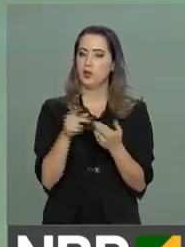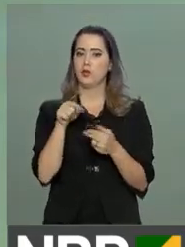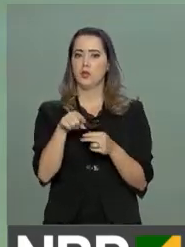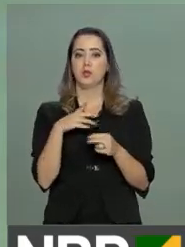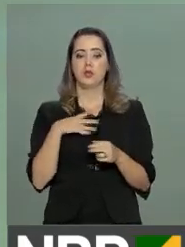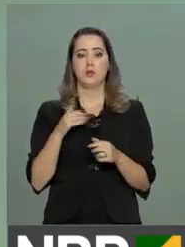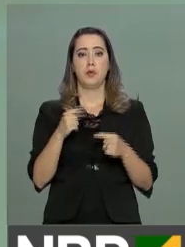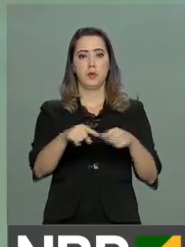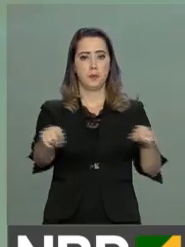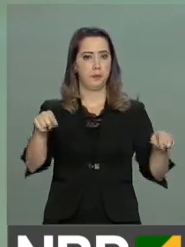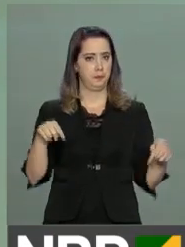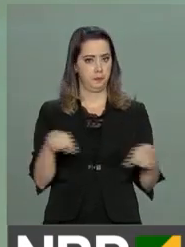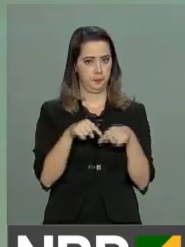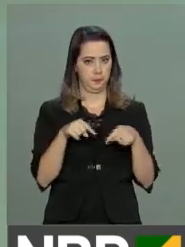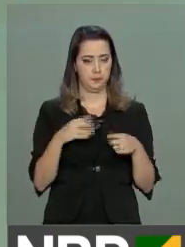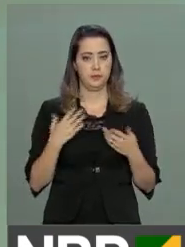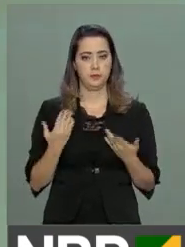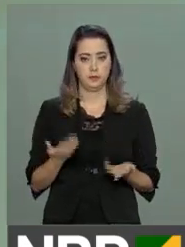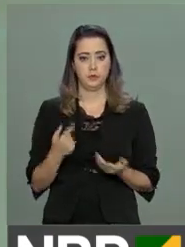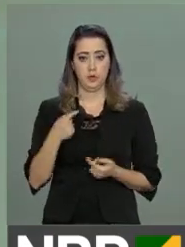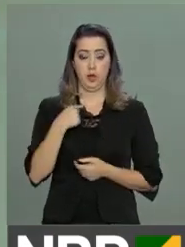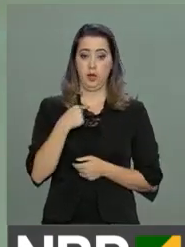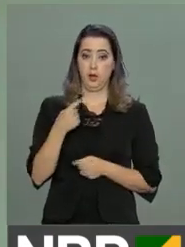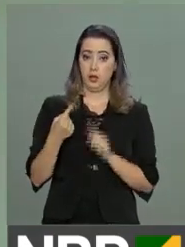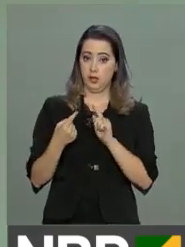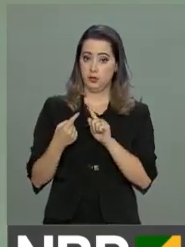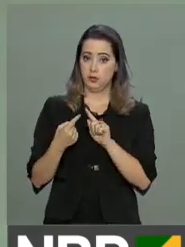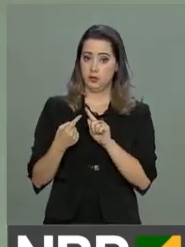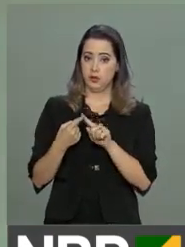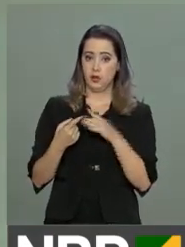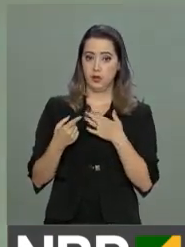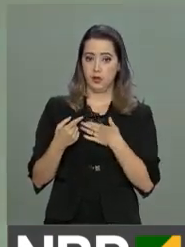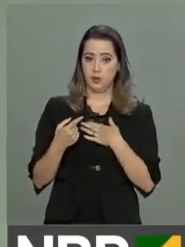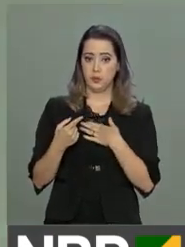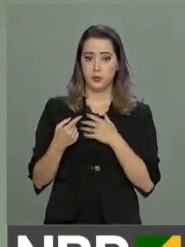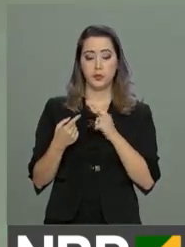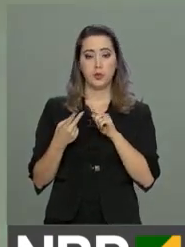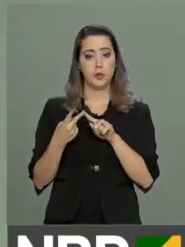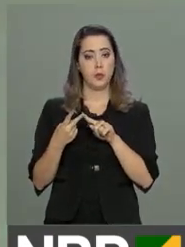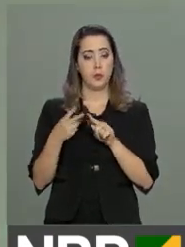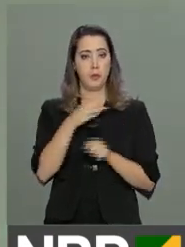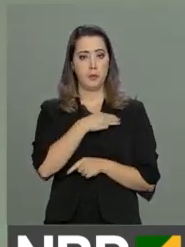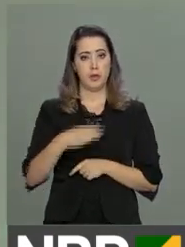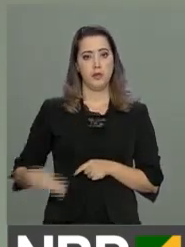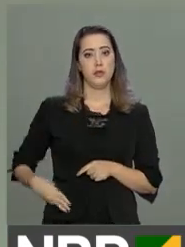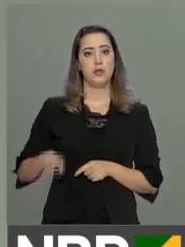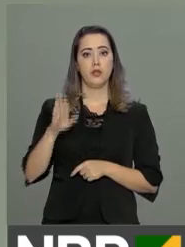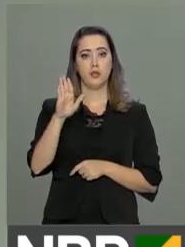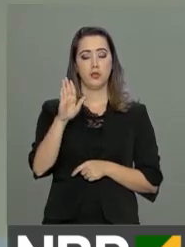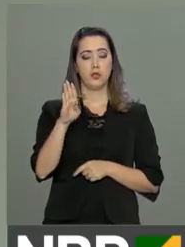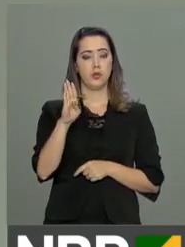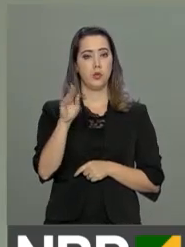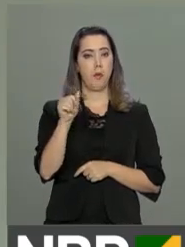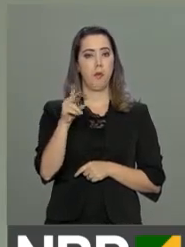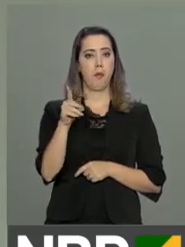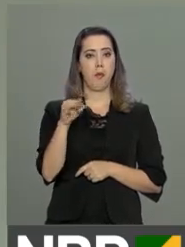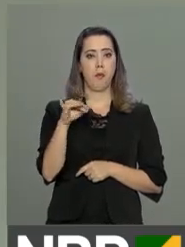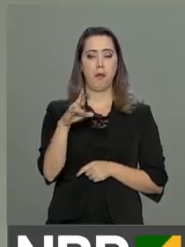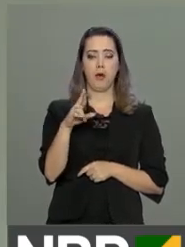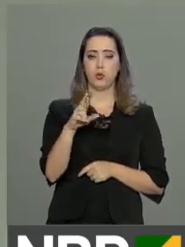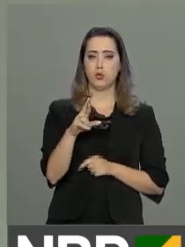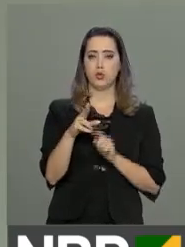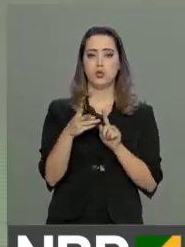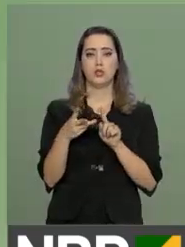no meu gabinete, eu, o ministro Baldi e o ministro